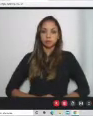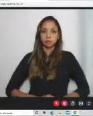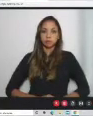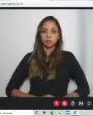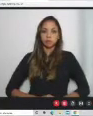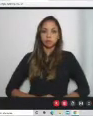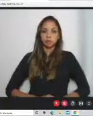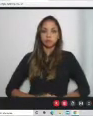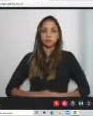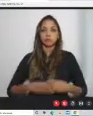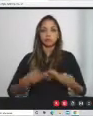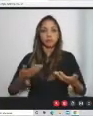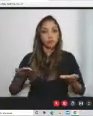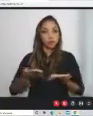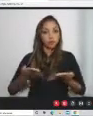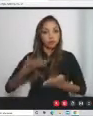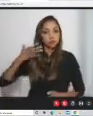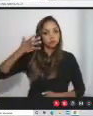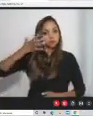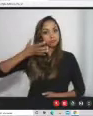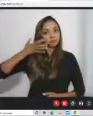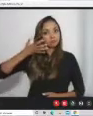Passaremos ao uso da tribuna pelos vereadores inscritos.